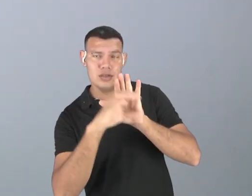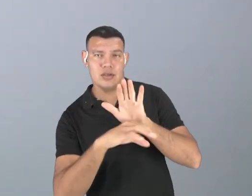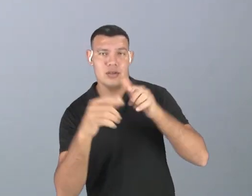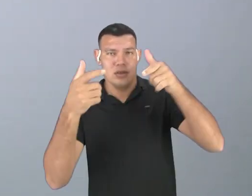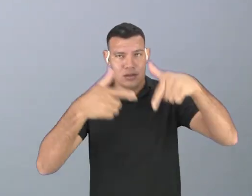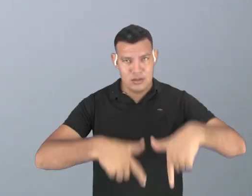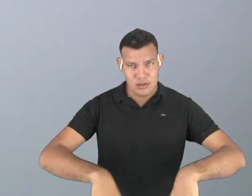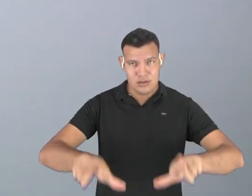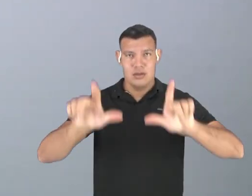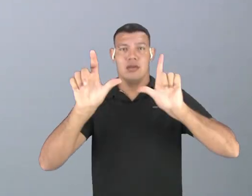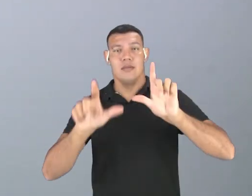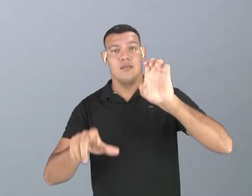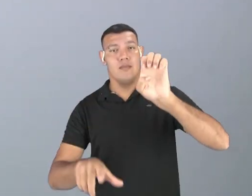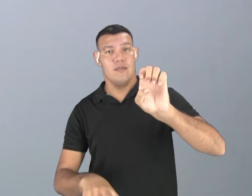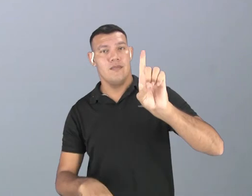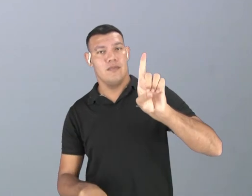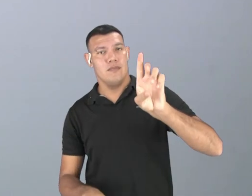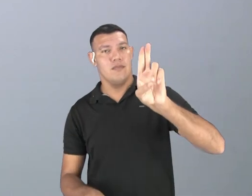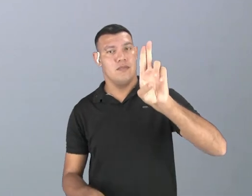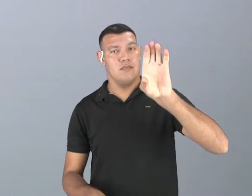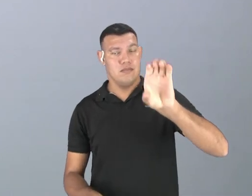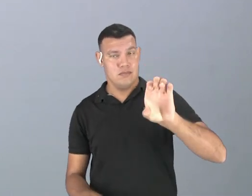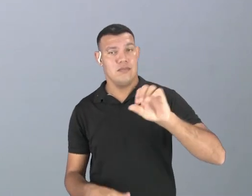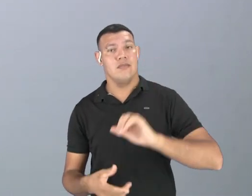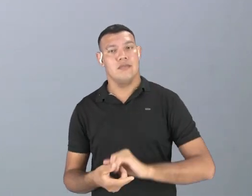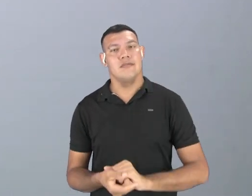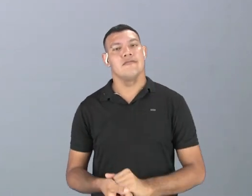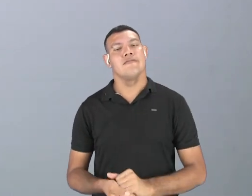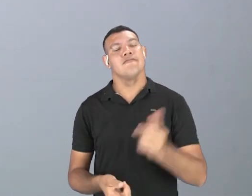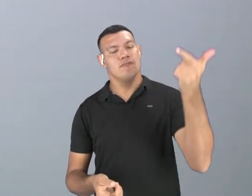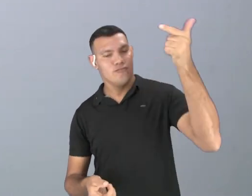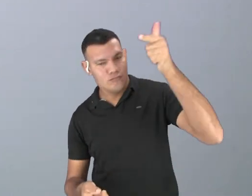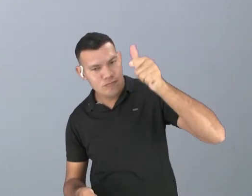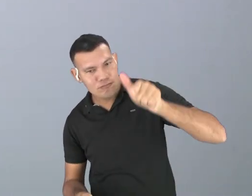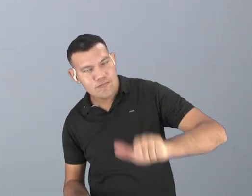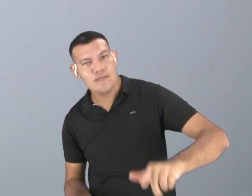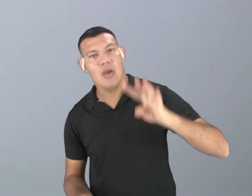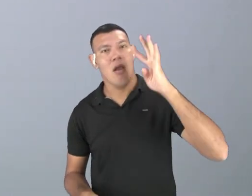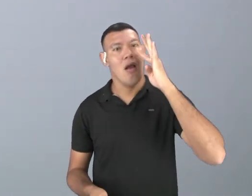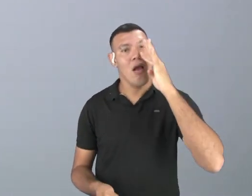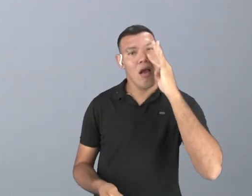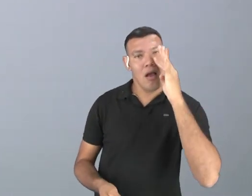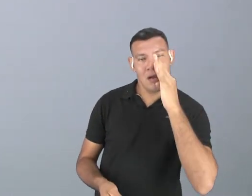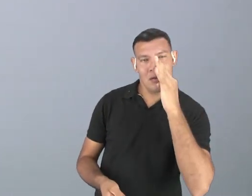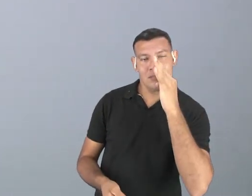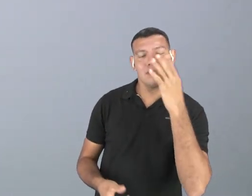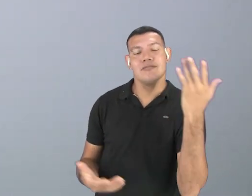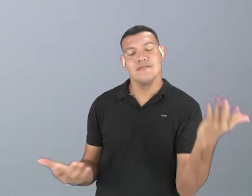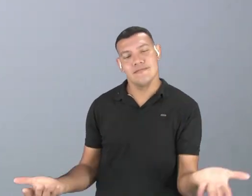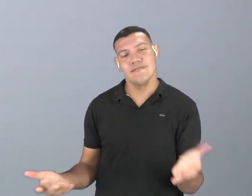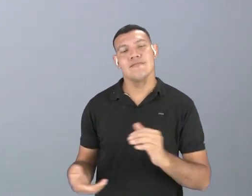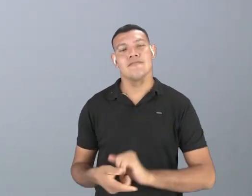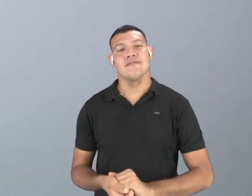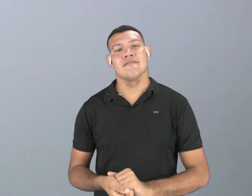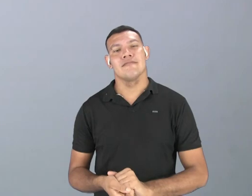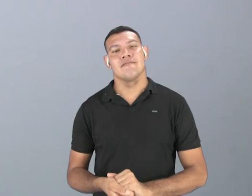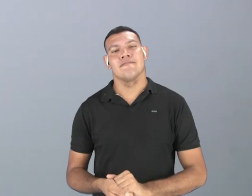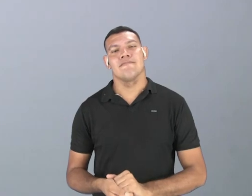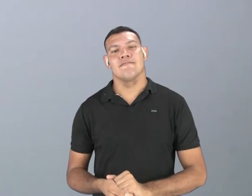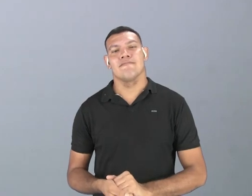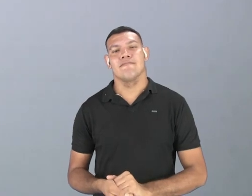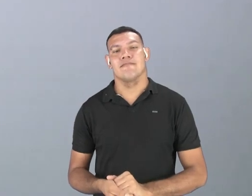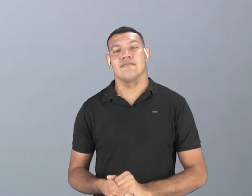acessar a nossa plataforma Eduque e realizar novamente, né, essa aula por lá. Então, não deixe